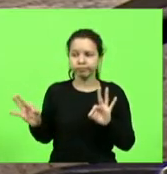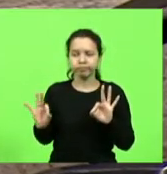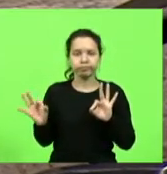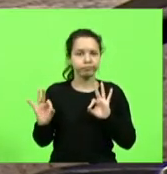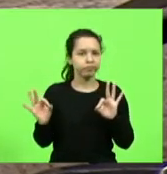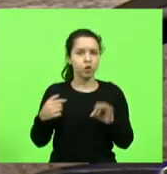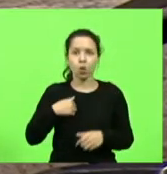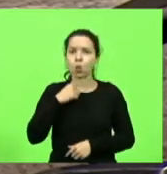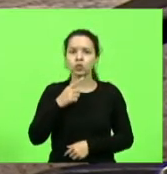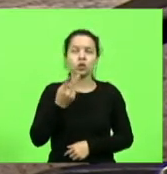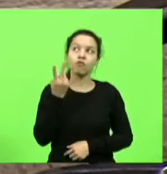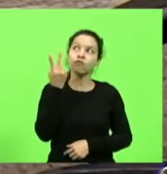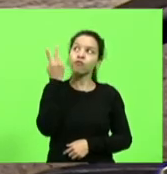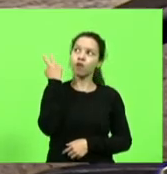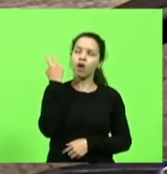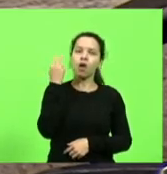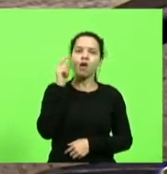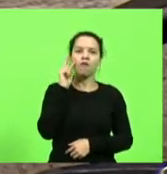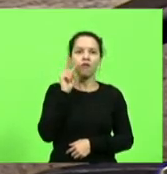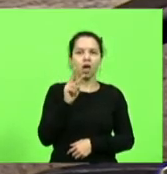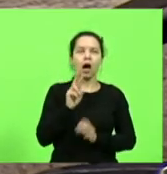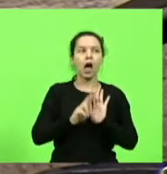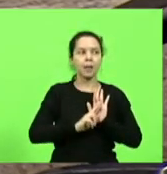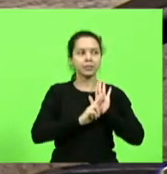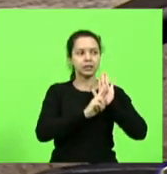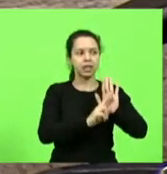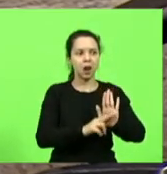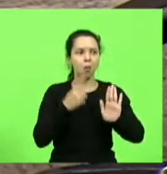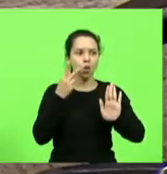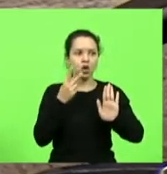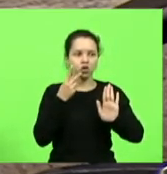uma representatividade política da qual eu quero me espelhar dela.